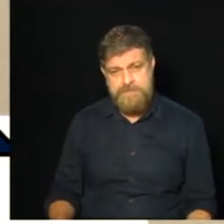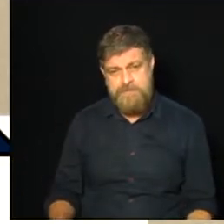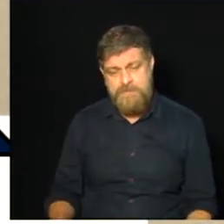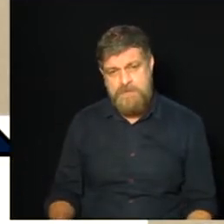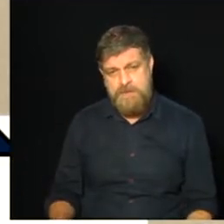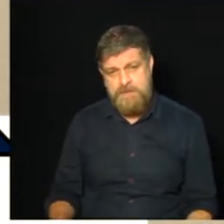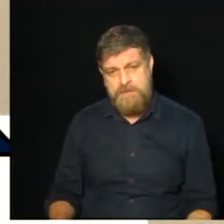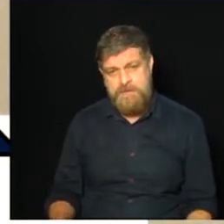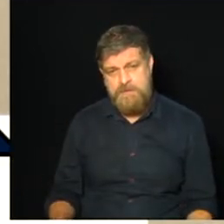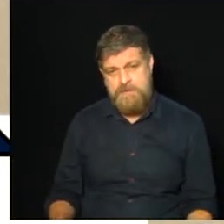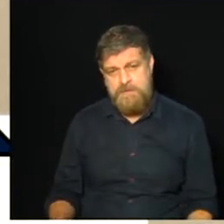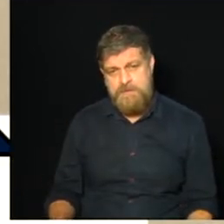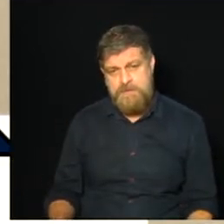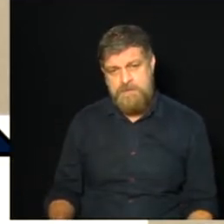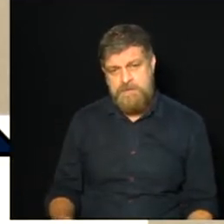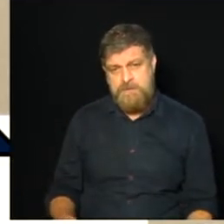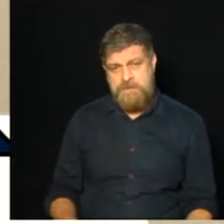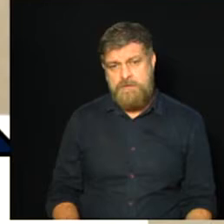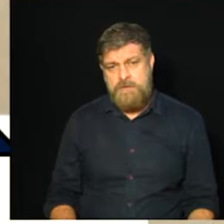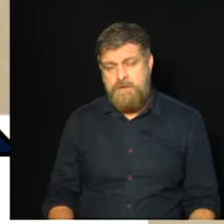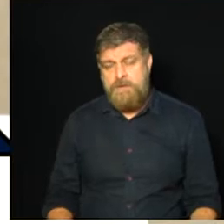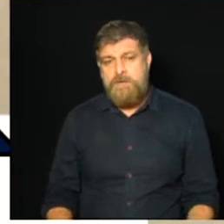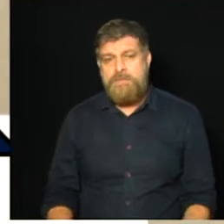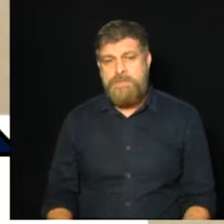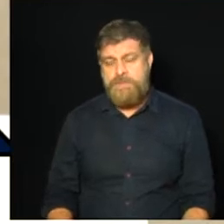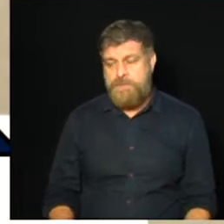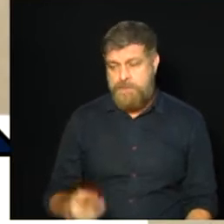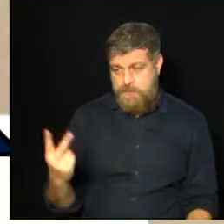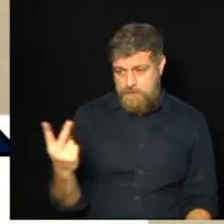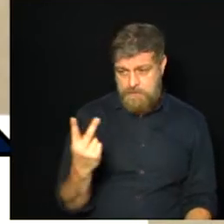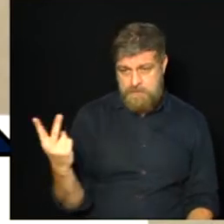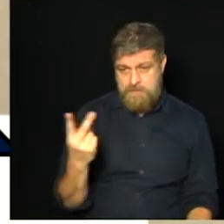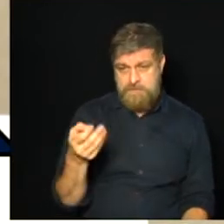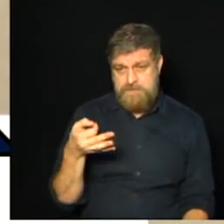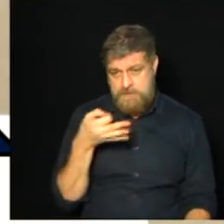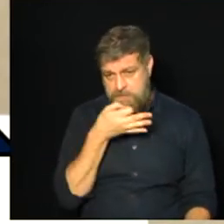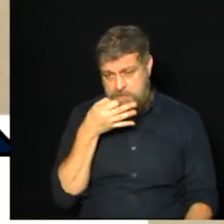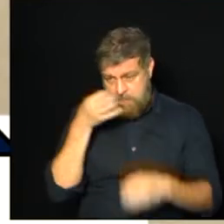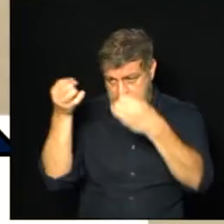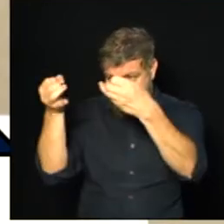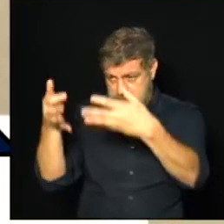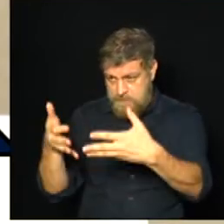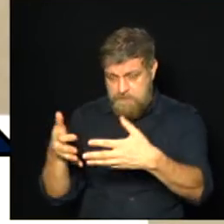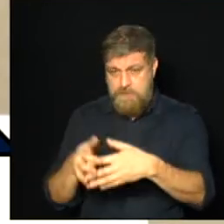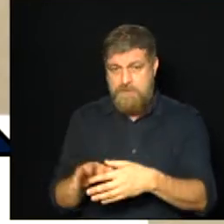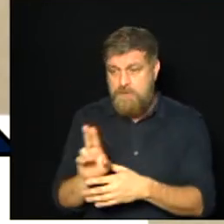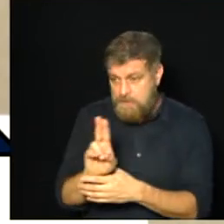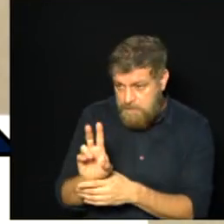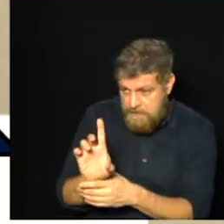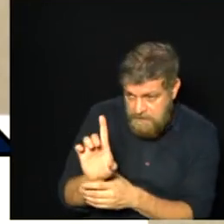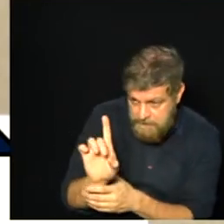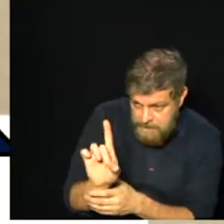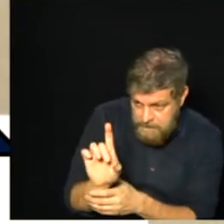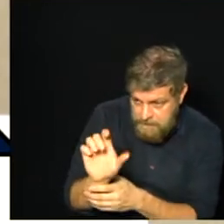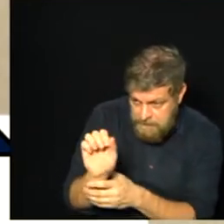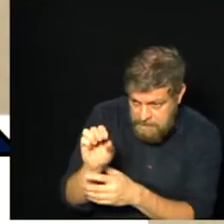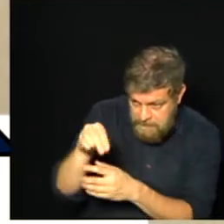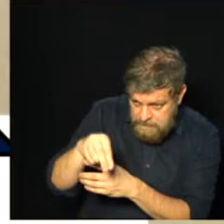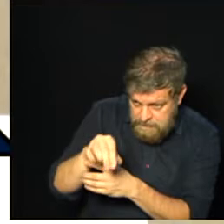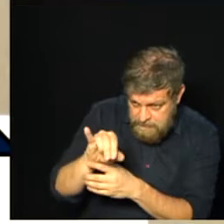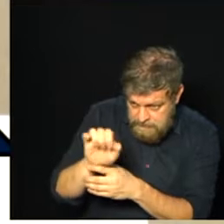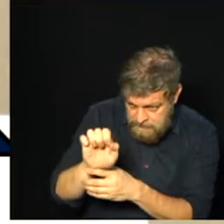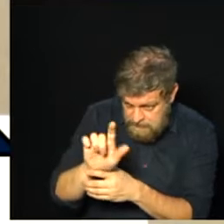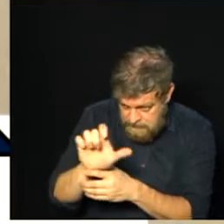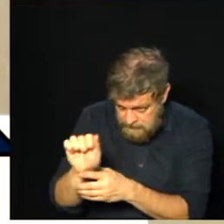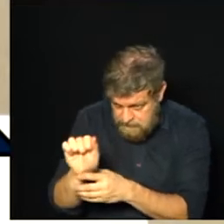e a responsável, né, pelo departamento jurídico, Daniela, é isso? A doutora Daniela